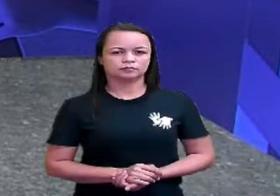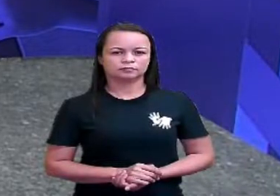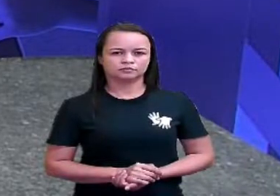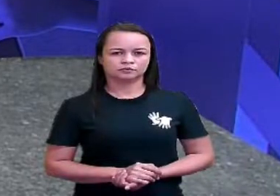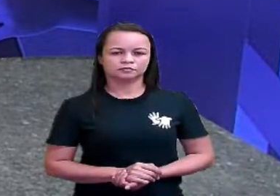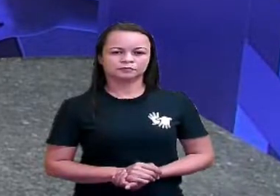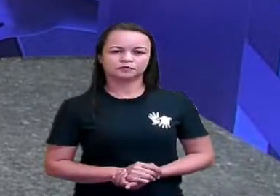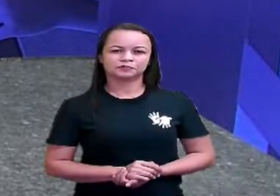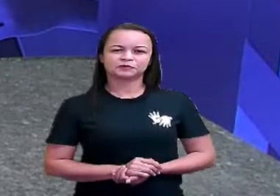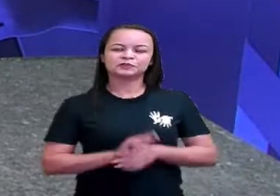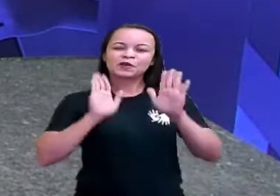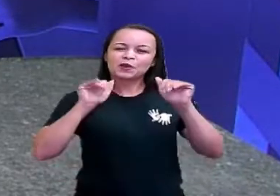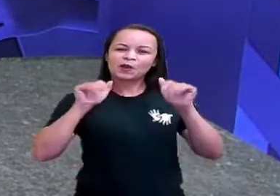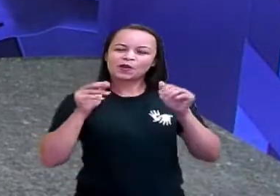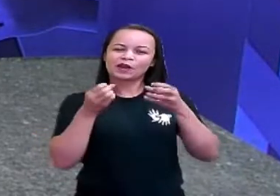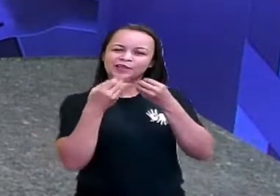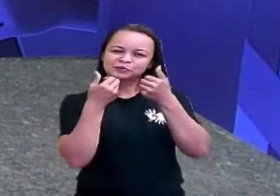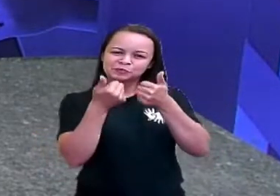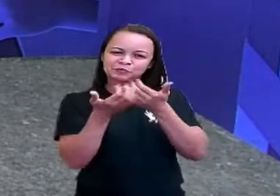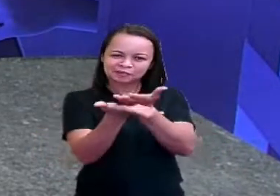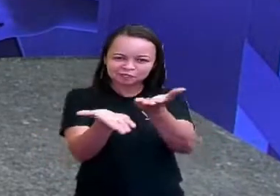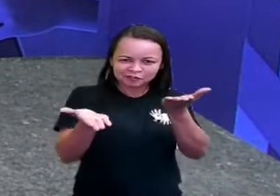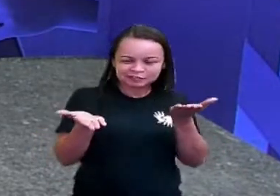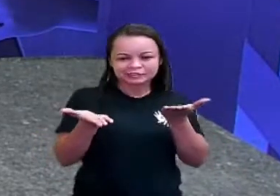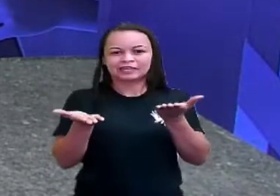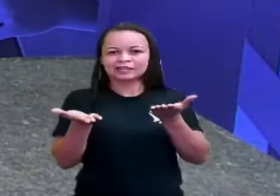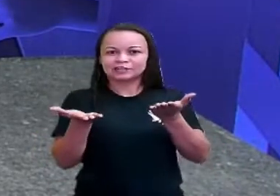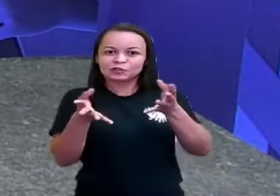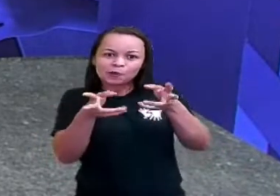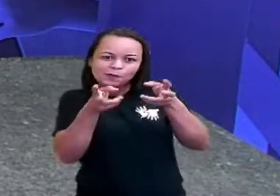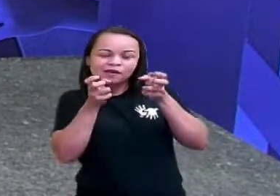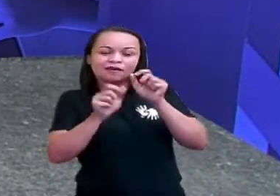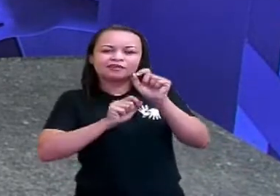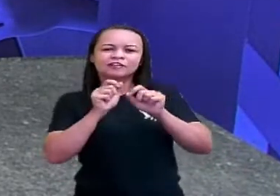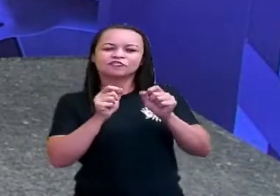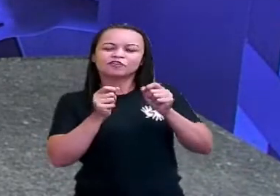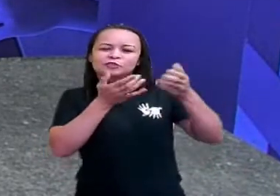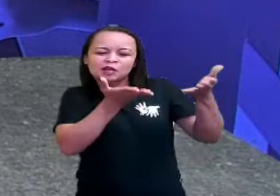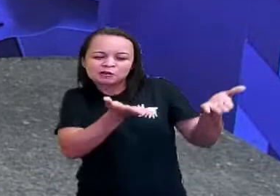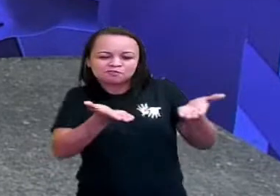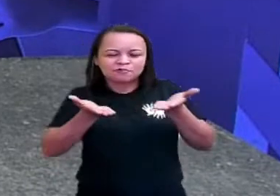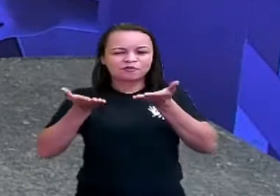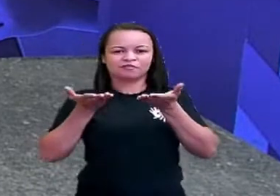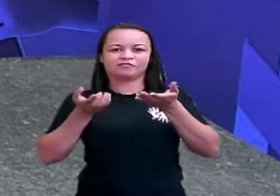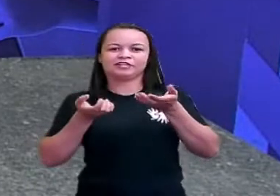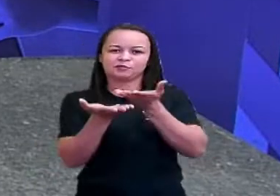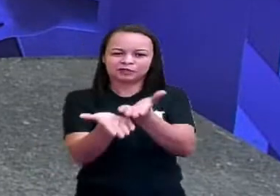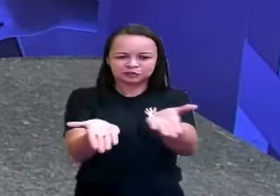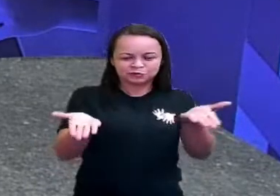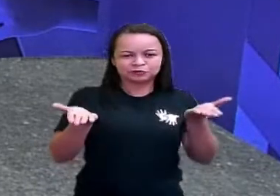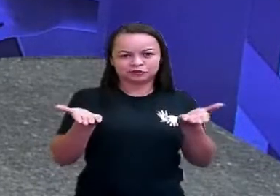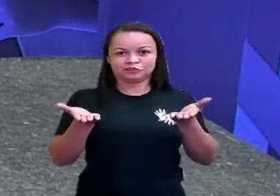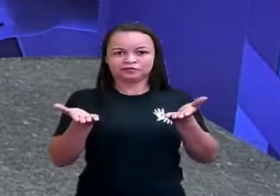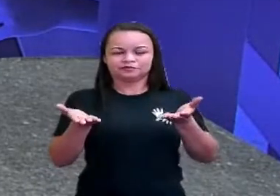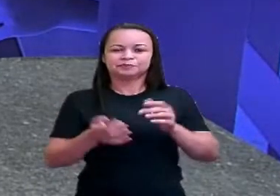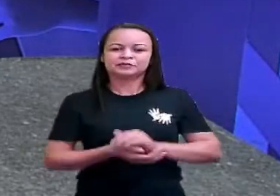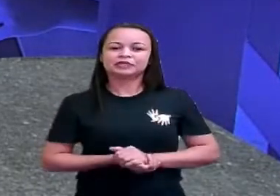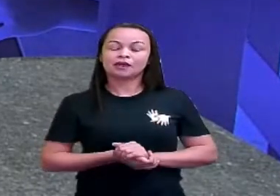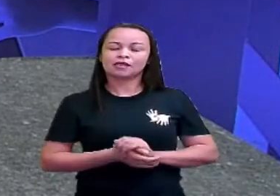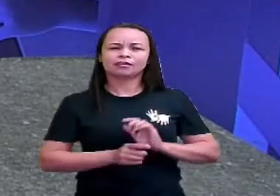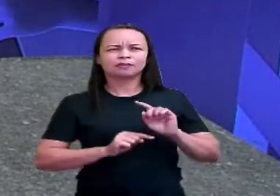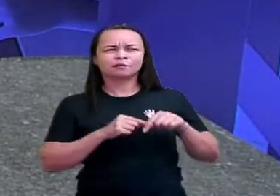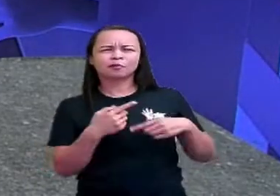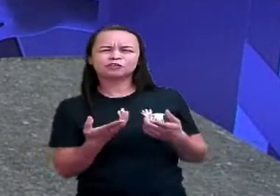Olá, meus queridos, tudo bem com vocês? Olha só, vamos dar as boas-vindas para vocês. Depois de um